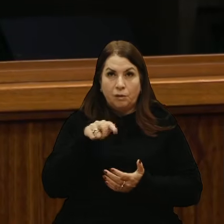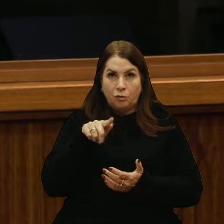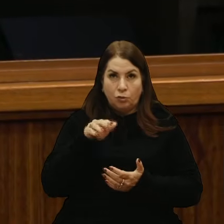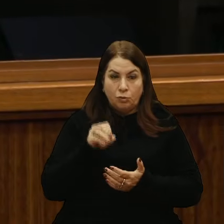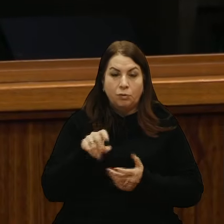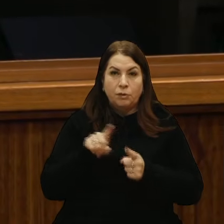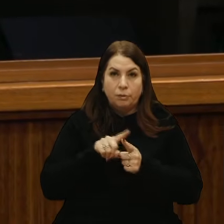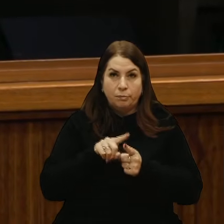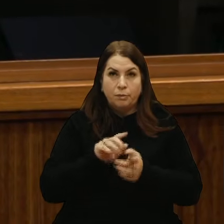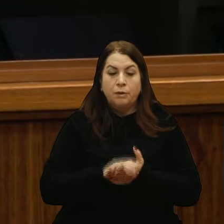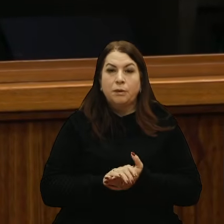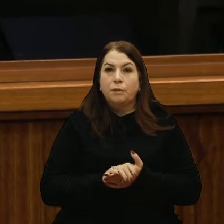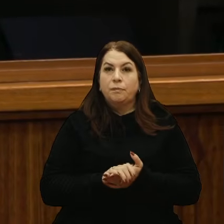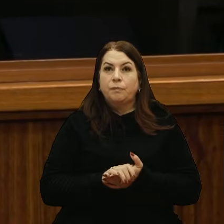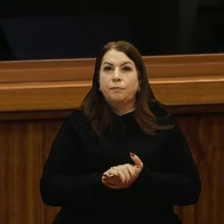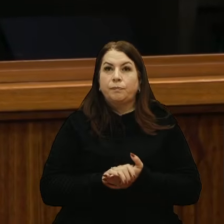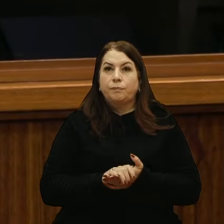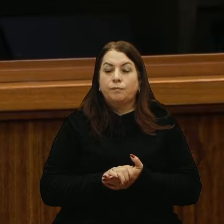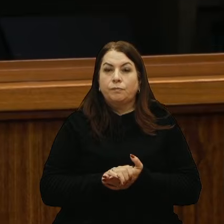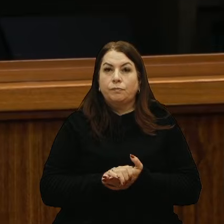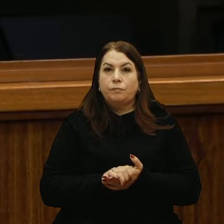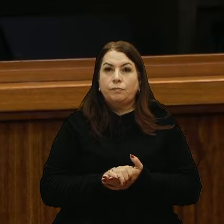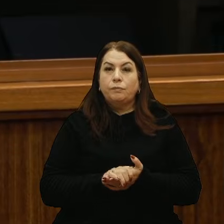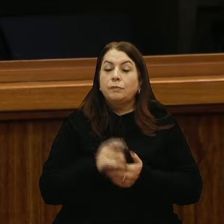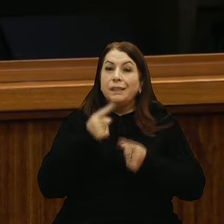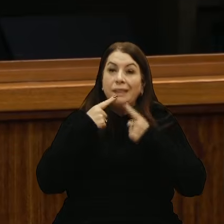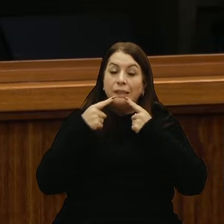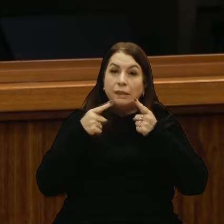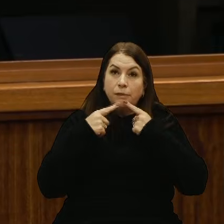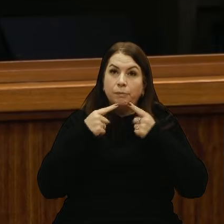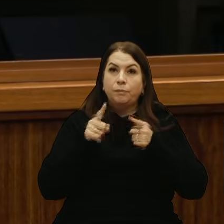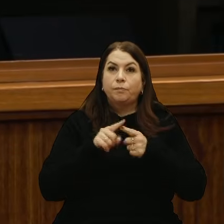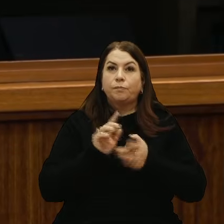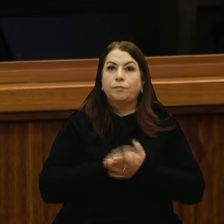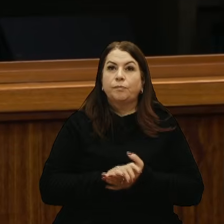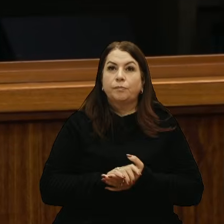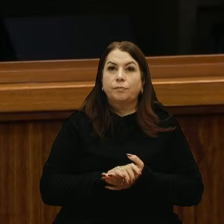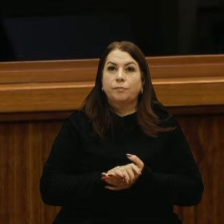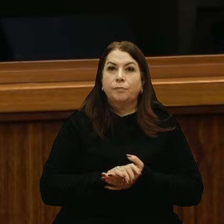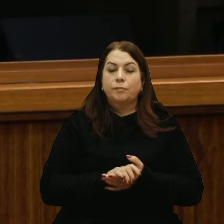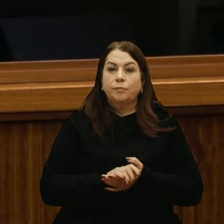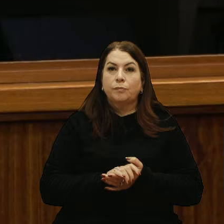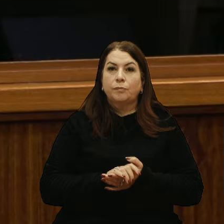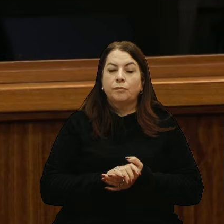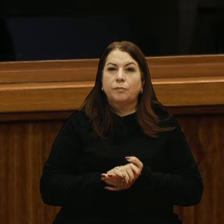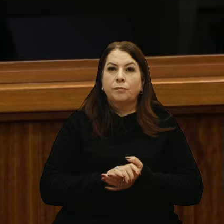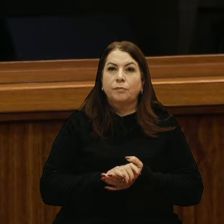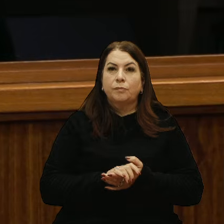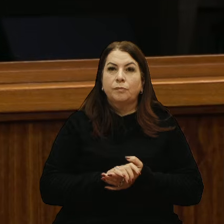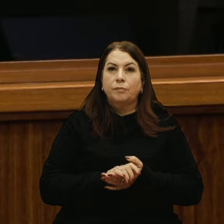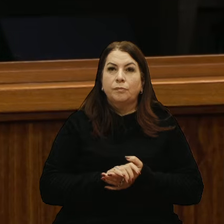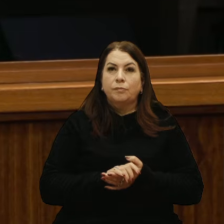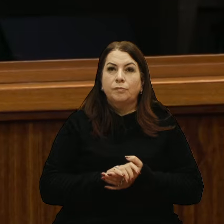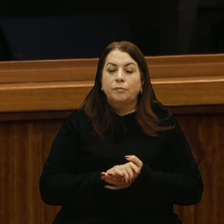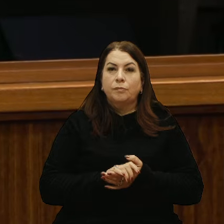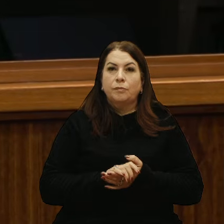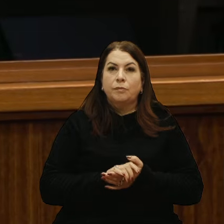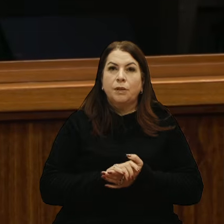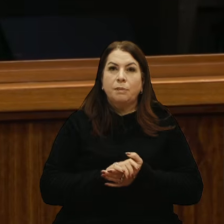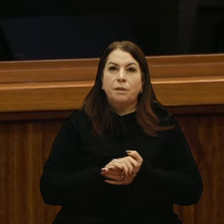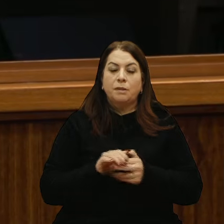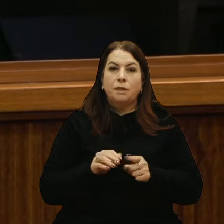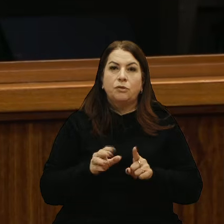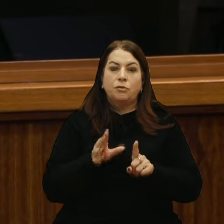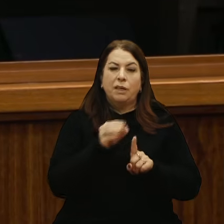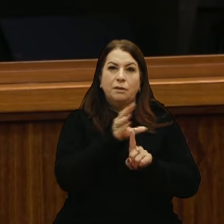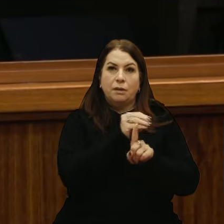tenho recebido muitas reclamações que é a respeito do assédio que tem acontecido na